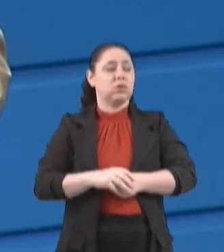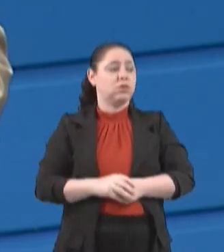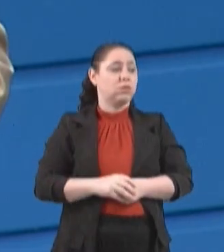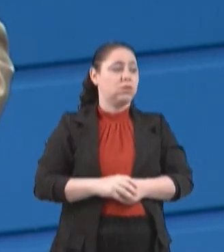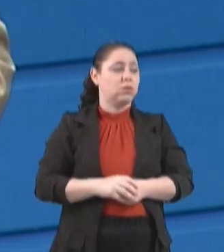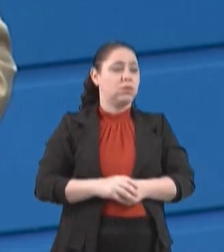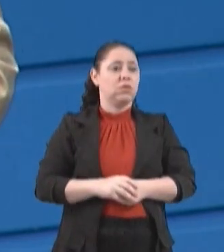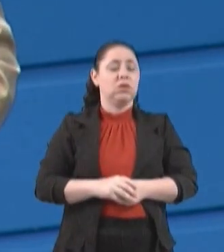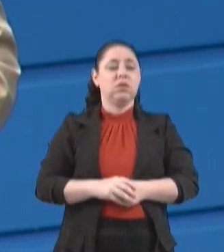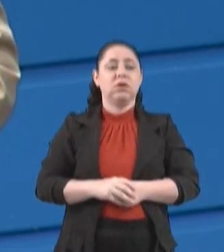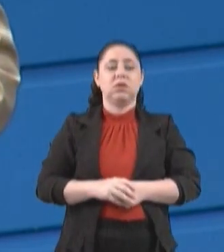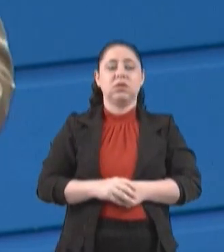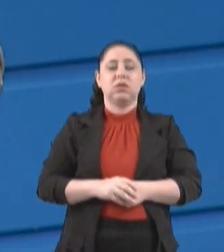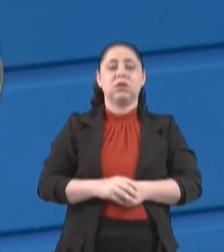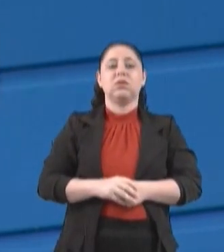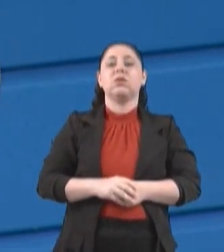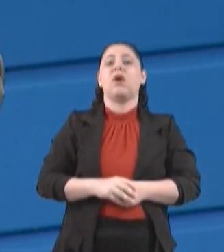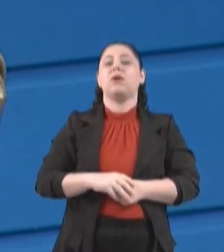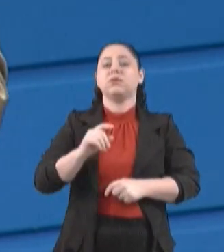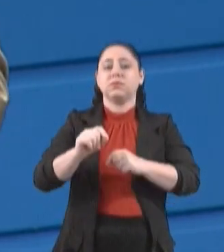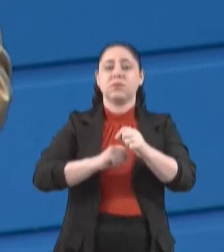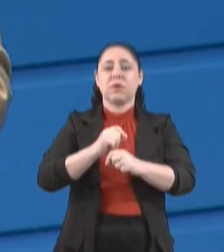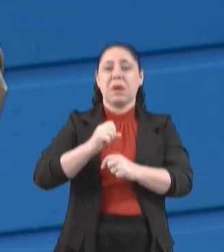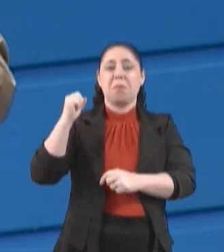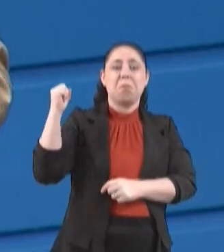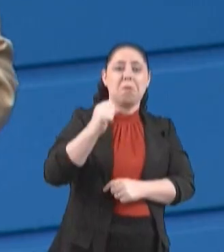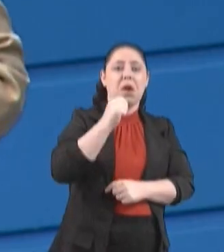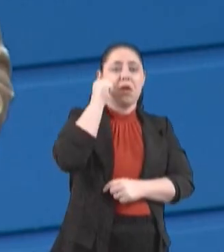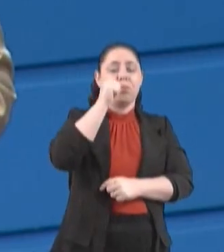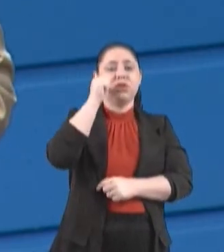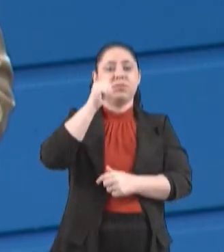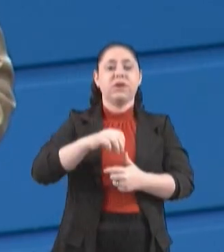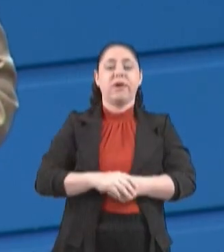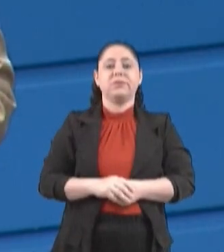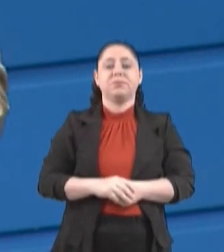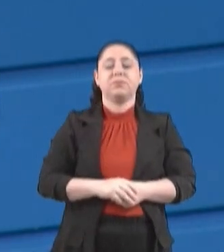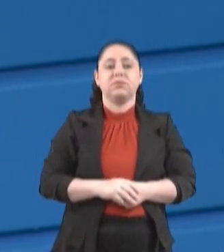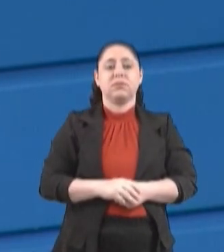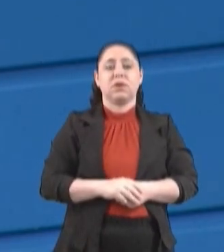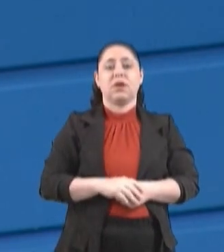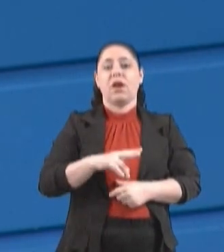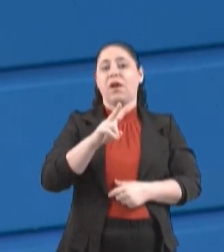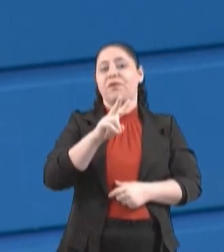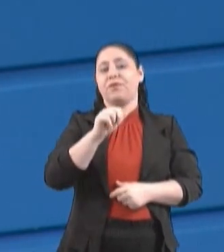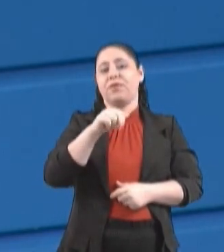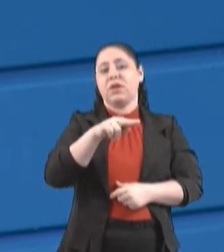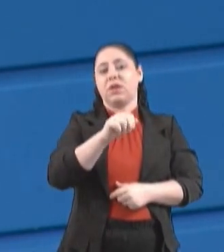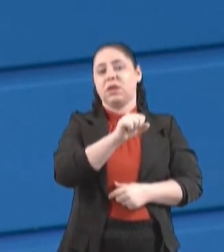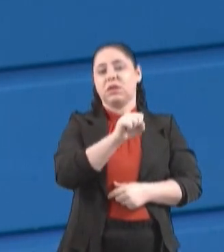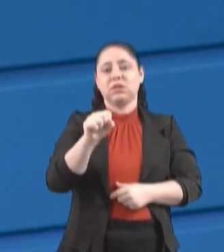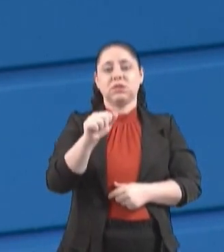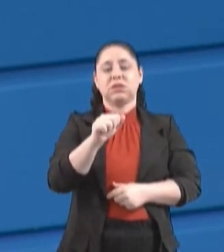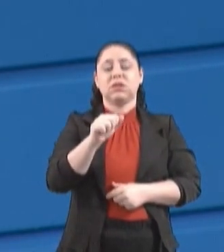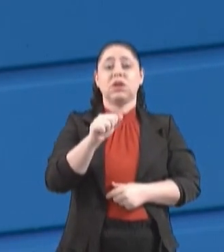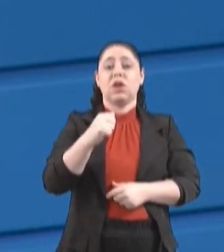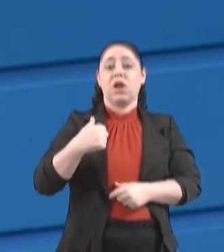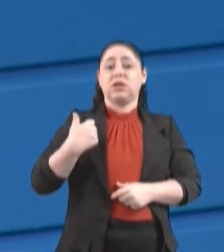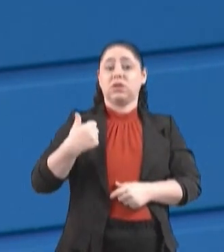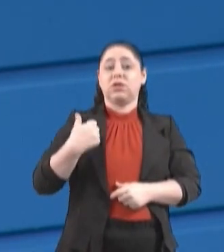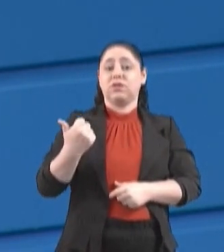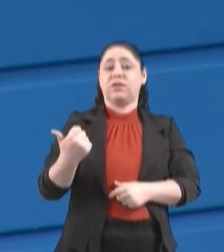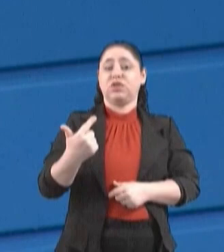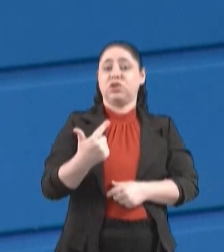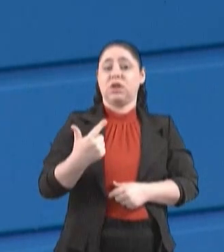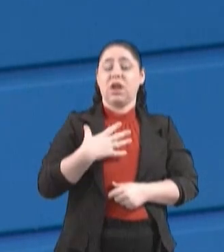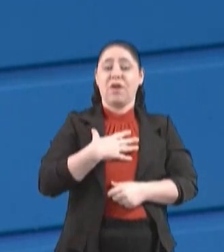companheiro matou a própria companheira, a vítima, a jovem Vanessa Eugênia Medeiros, de 23 anos,